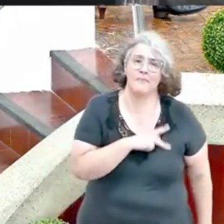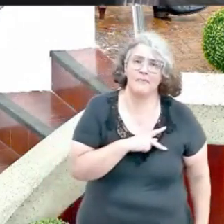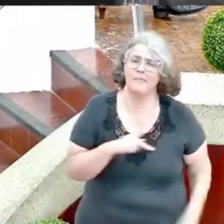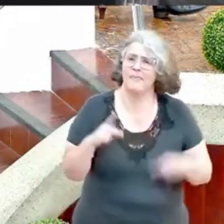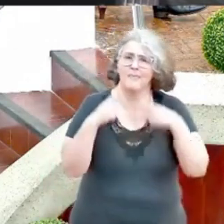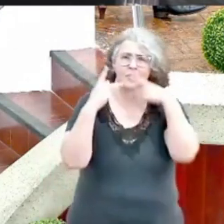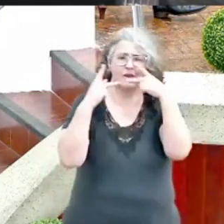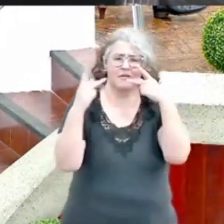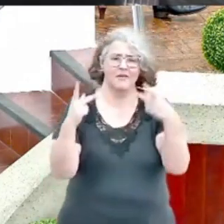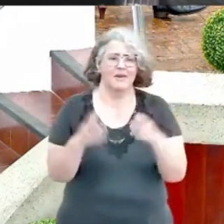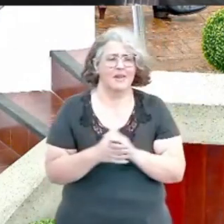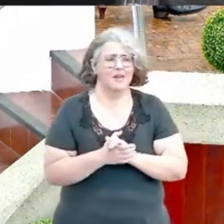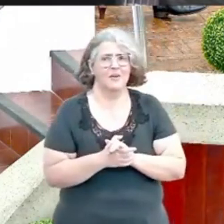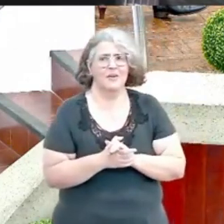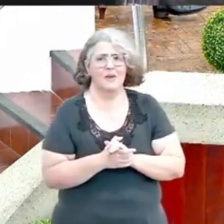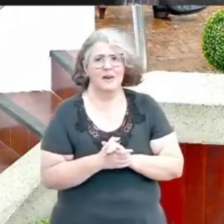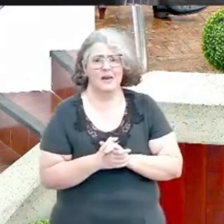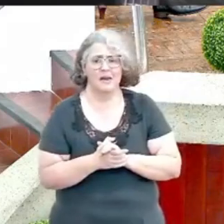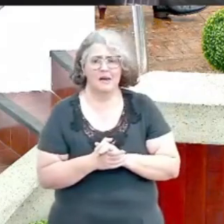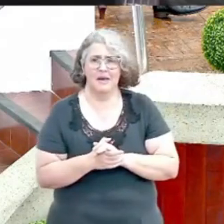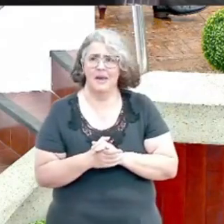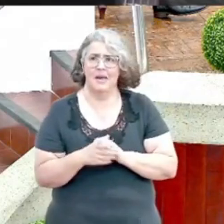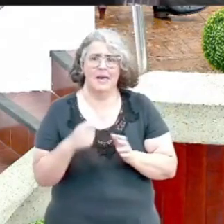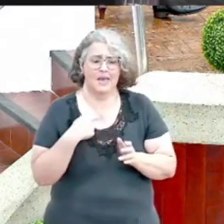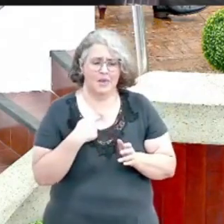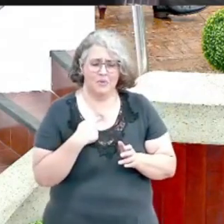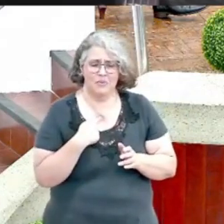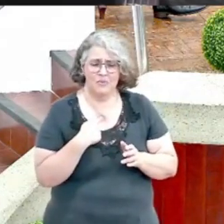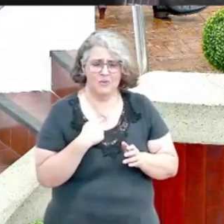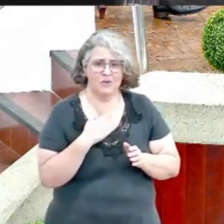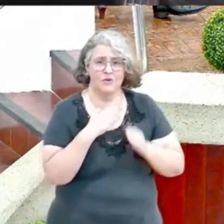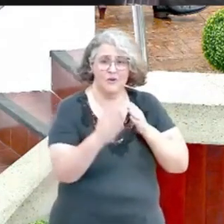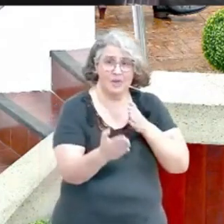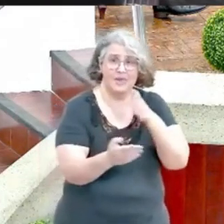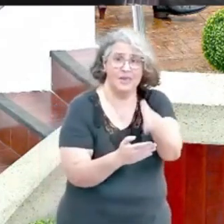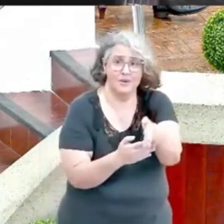dizendo: eu não fui até vocês porque esta não foi a vontade de Deus.